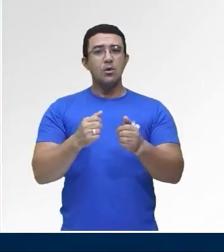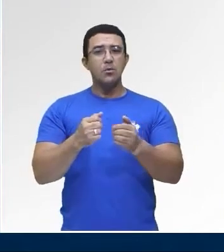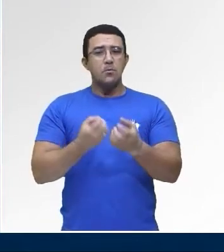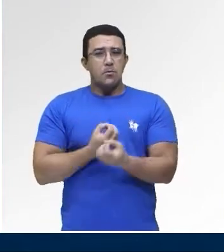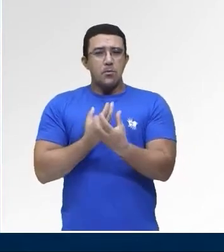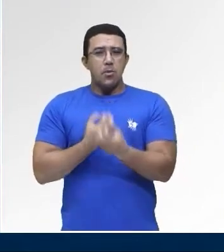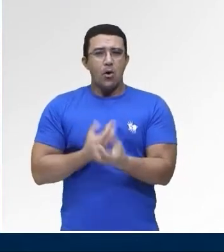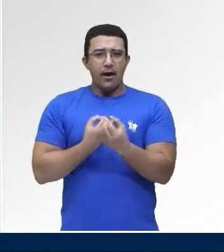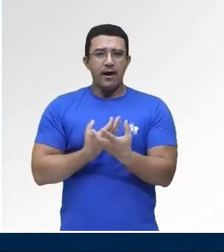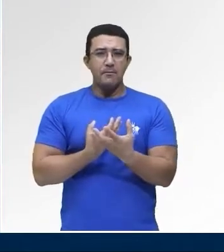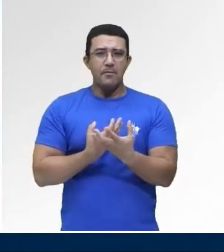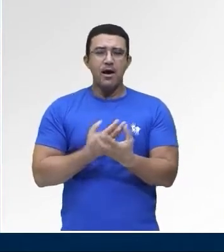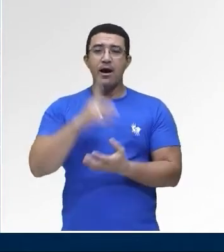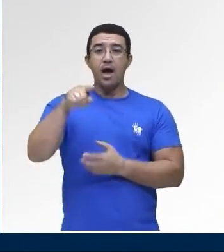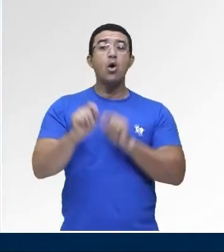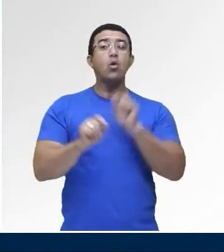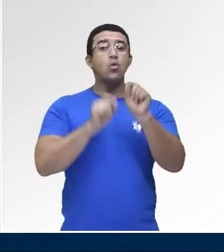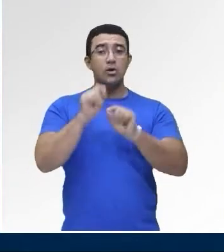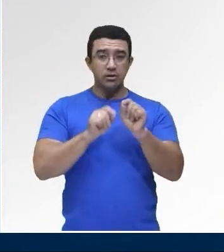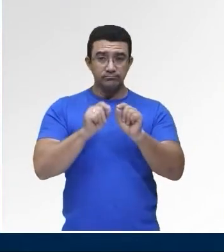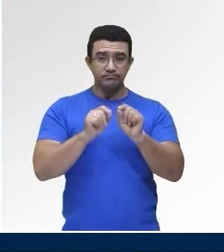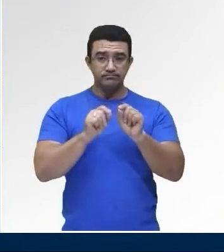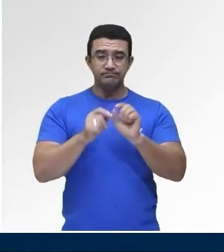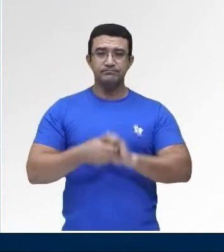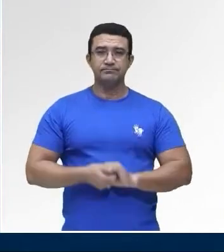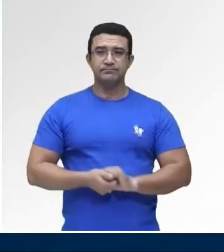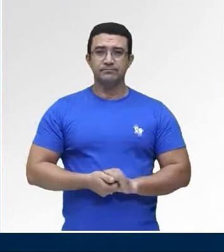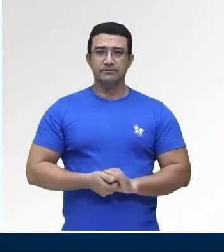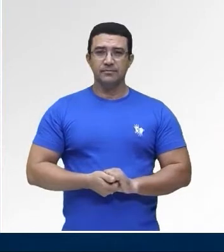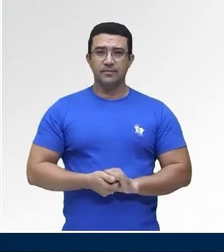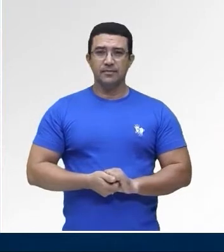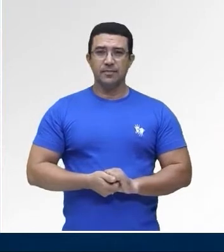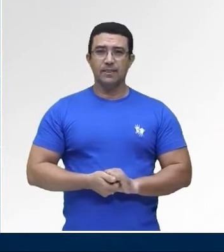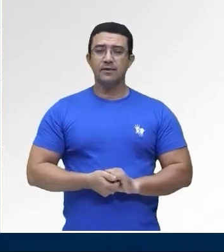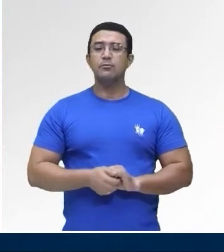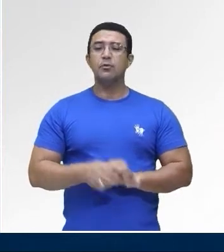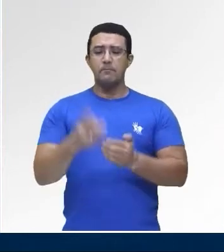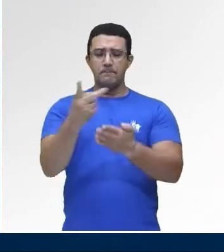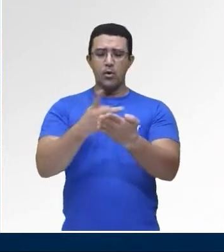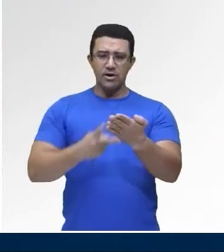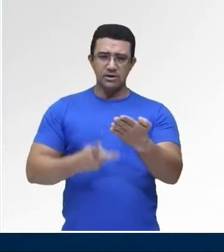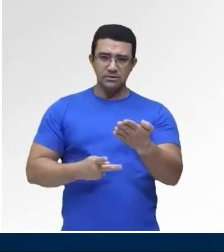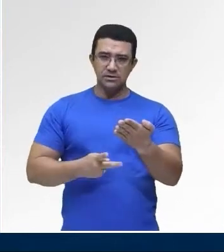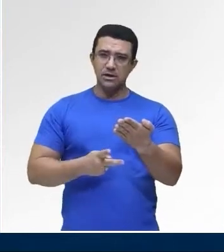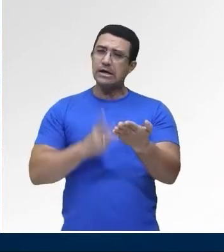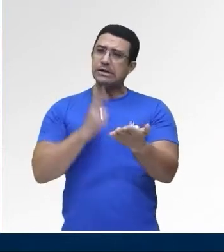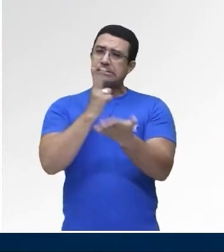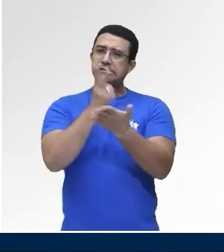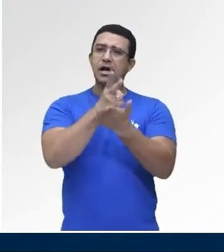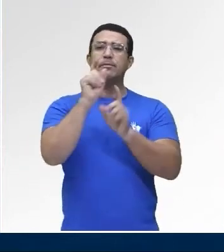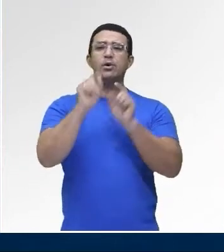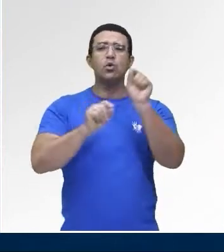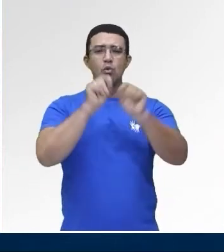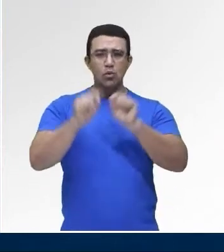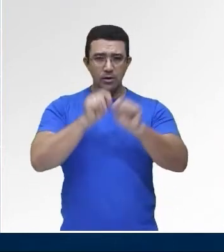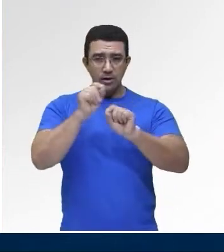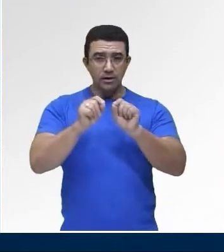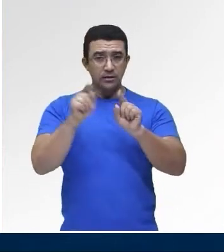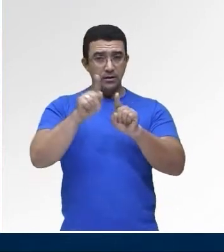apenas um tipo de arte, né? E a poesia ela vai estar presente nessas outras